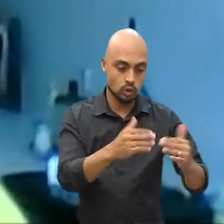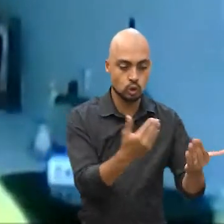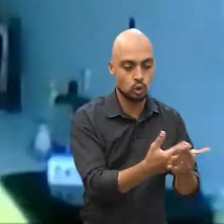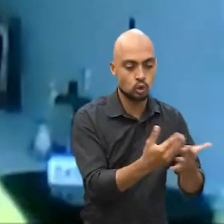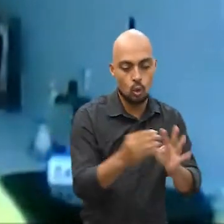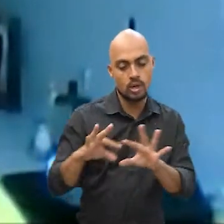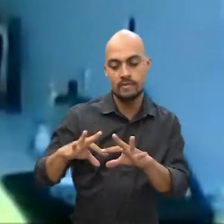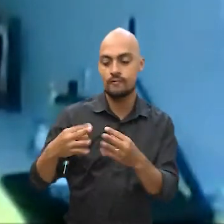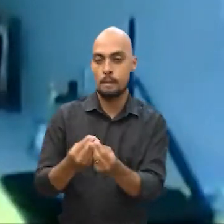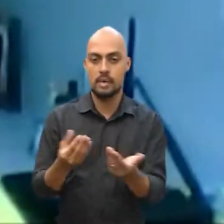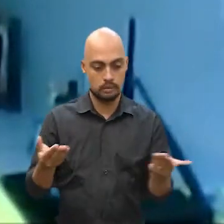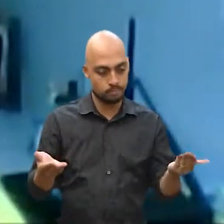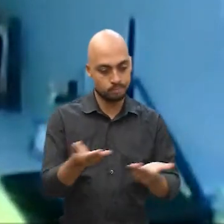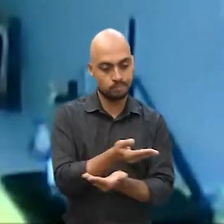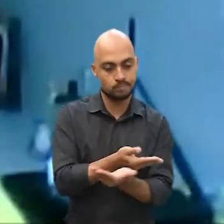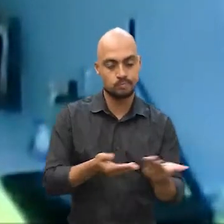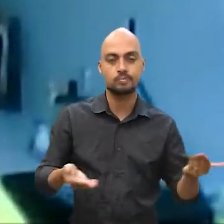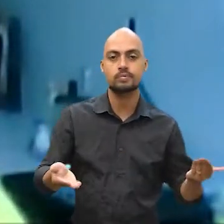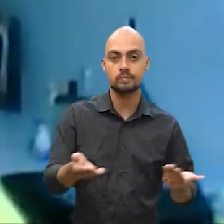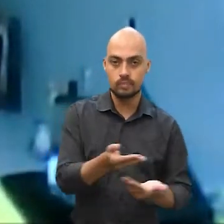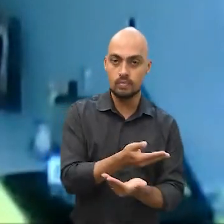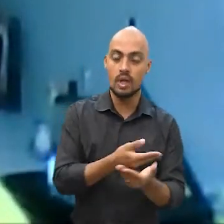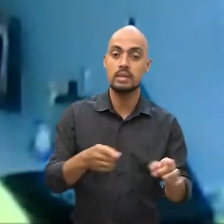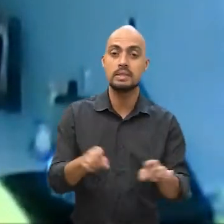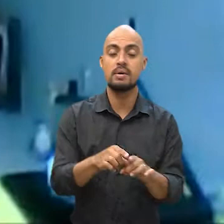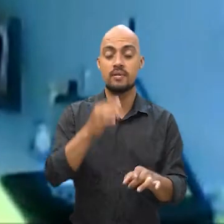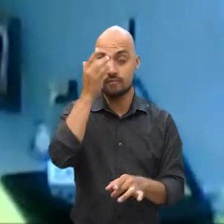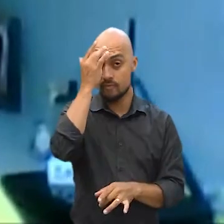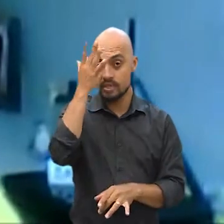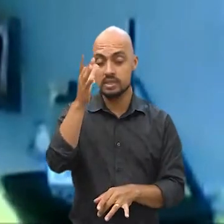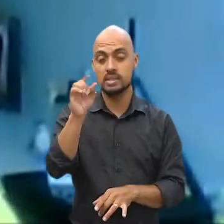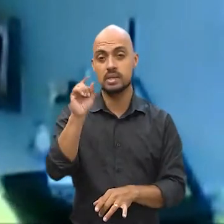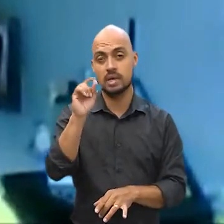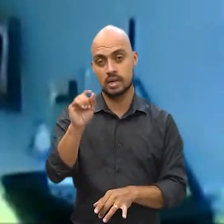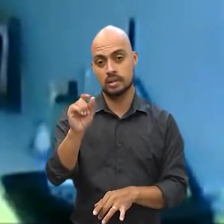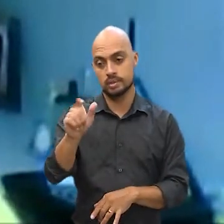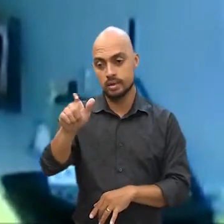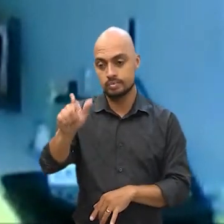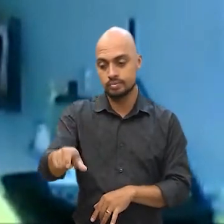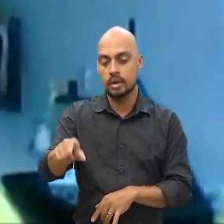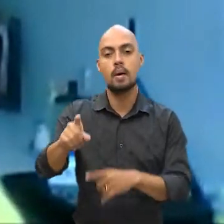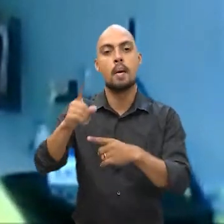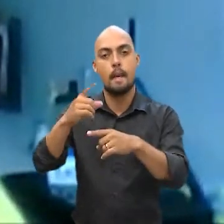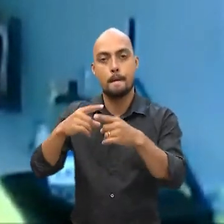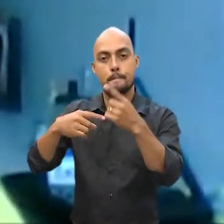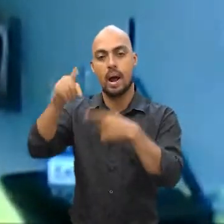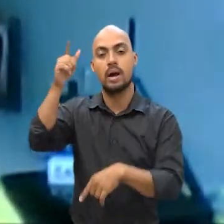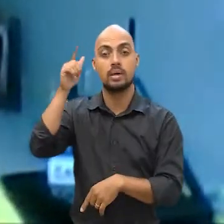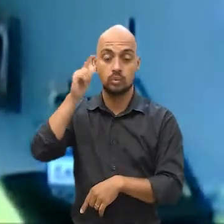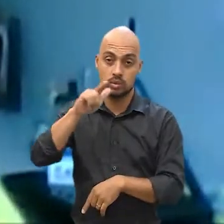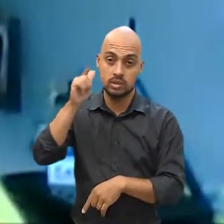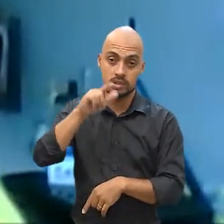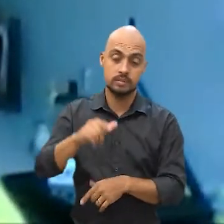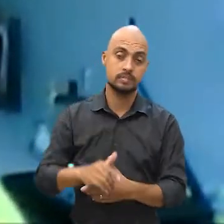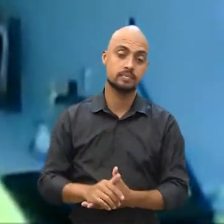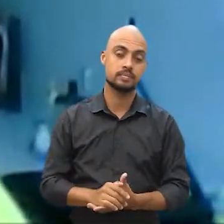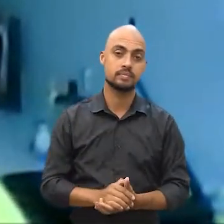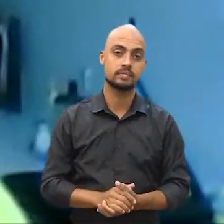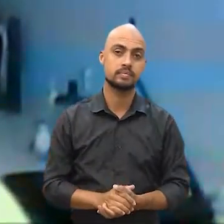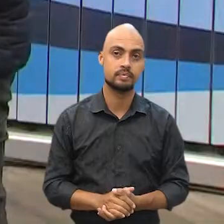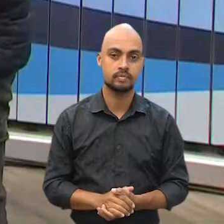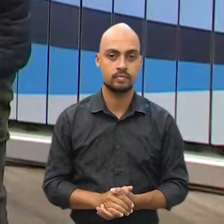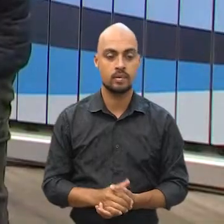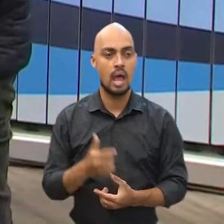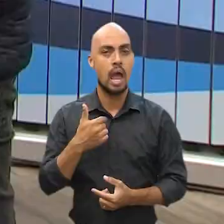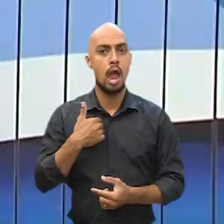melhor possibilidade para que ele possa deslocar dentro do que é possível naquele momento desse ensino pandêmico. Eu